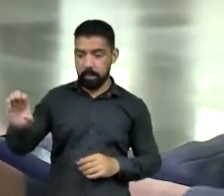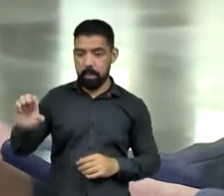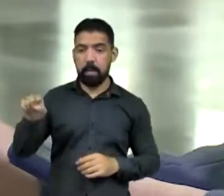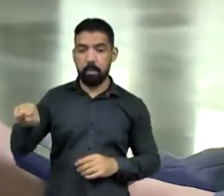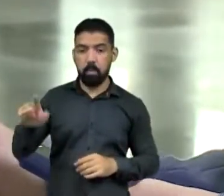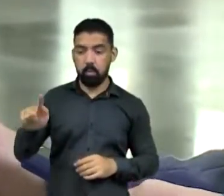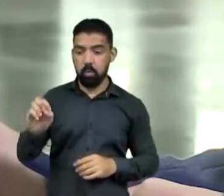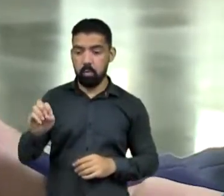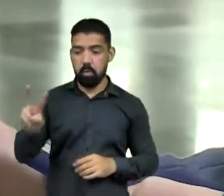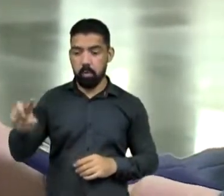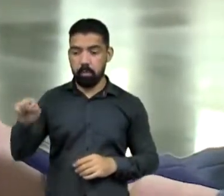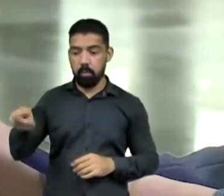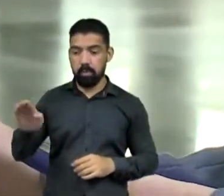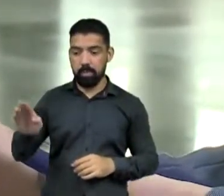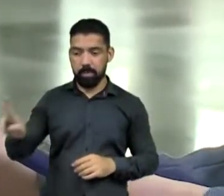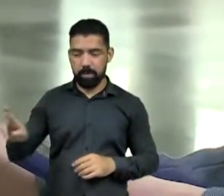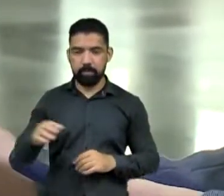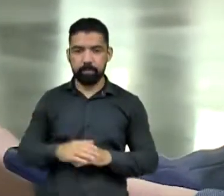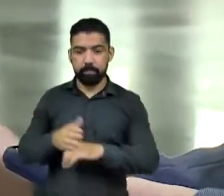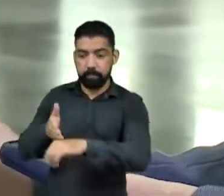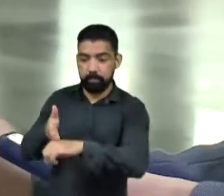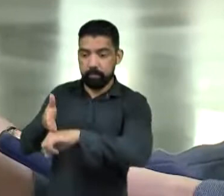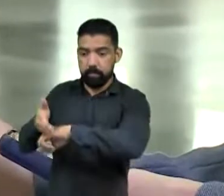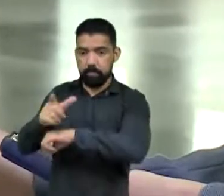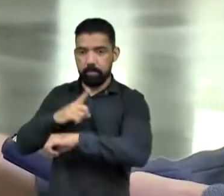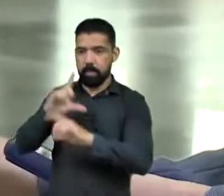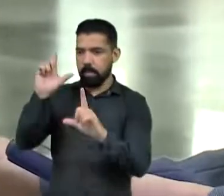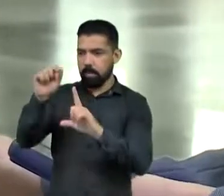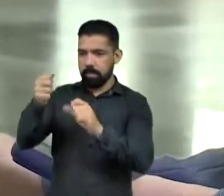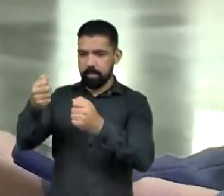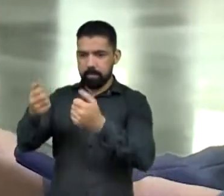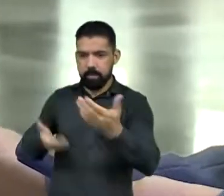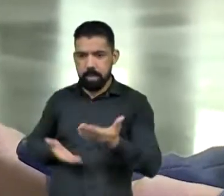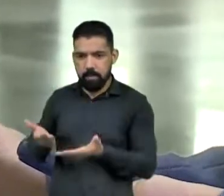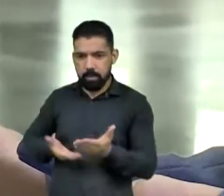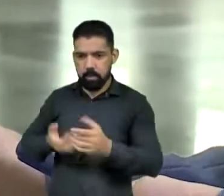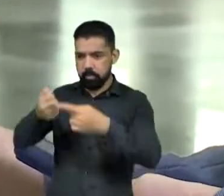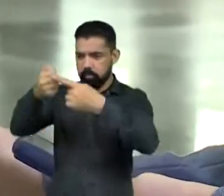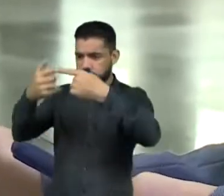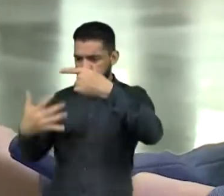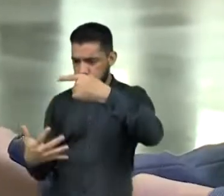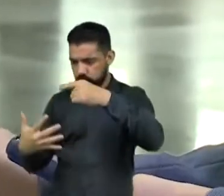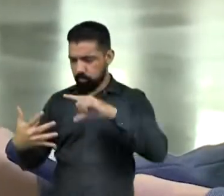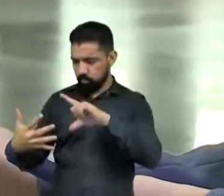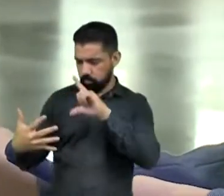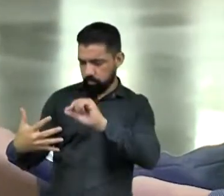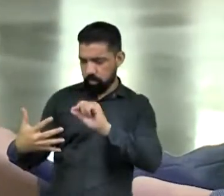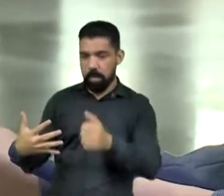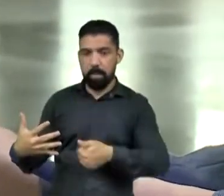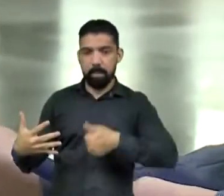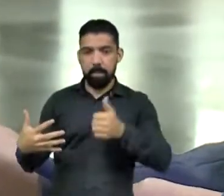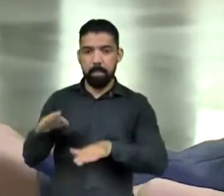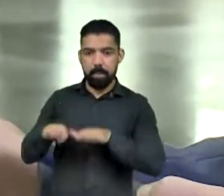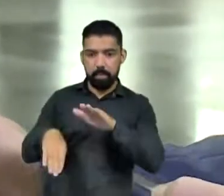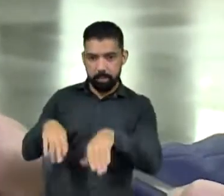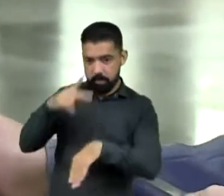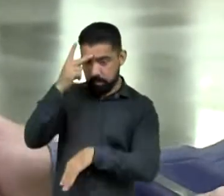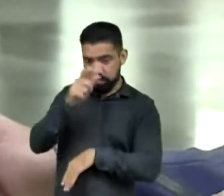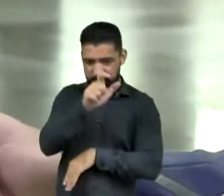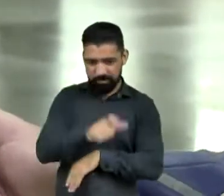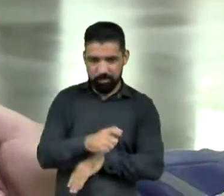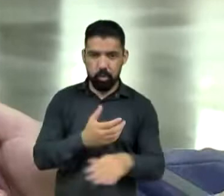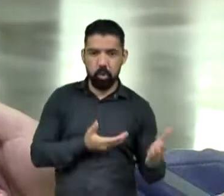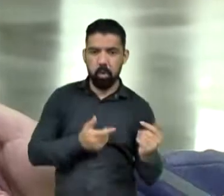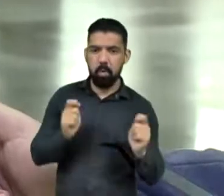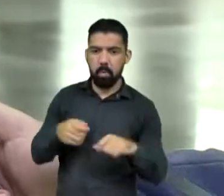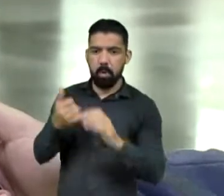sps.ce.gov.br. Ele vai abrir lá a aba de serviços. Na aba de serviços tem lá Primeiro Passo. Então, esse jovem ele pode se inscrever para estar